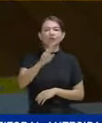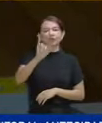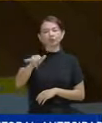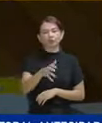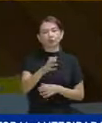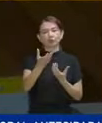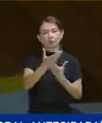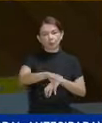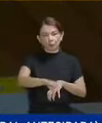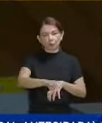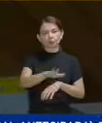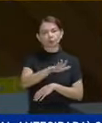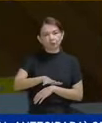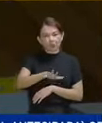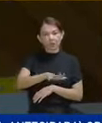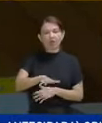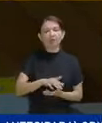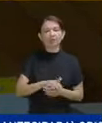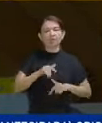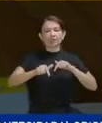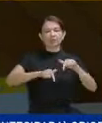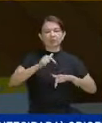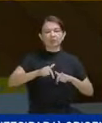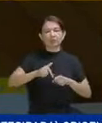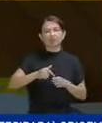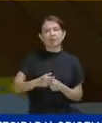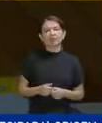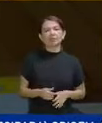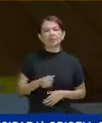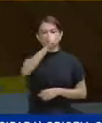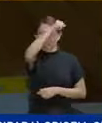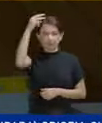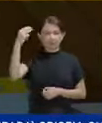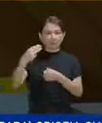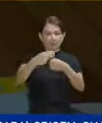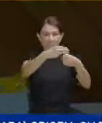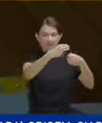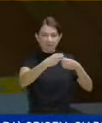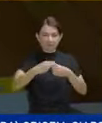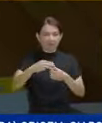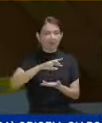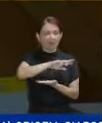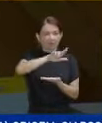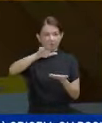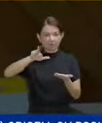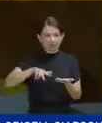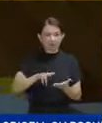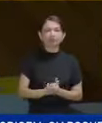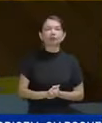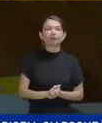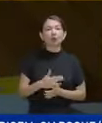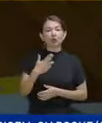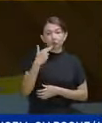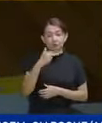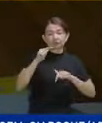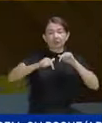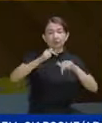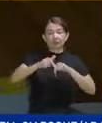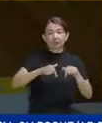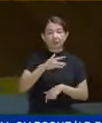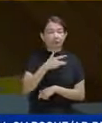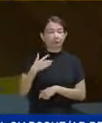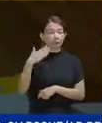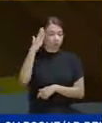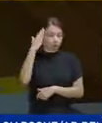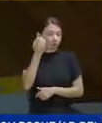área. Trabalhei na Prefeitura de Resende, Prefeitura de Duque de Caxias, Prefeitura de São Gonçalo como nutricionista. Então, saúde eu entendo